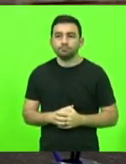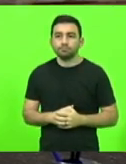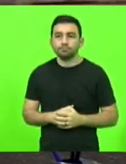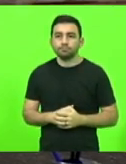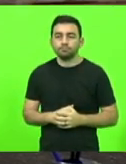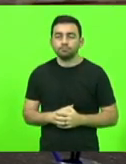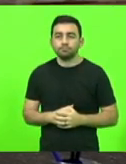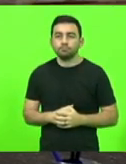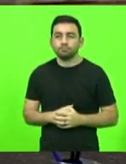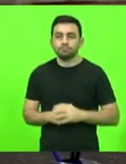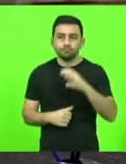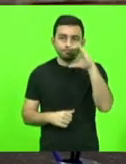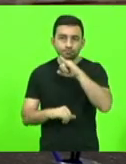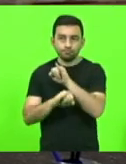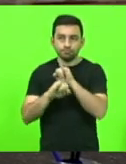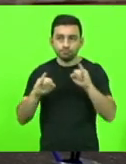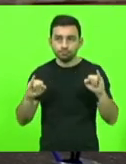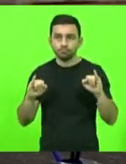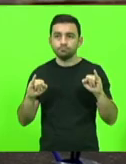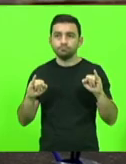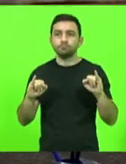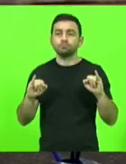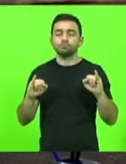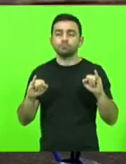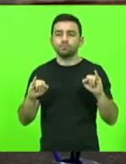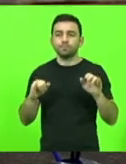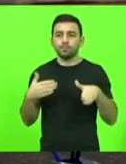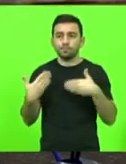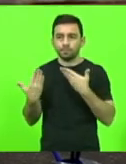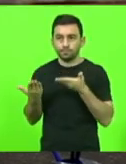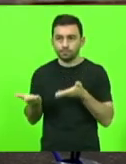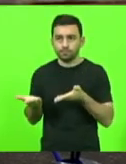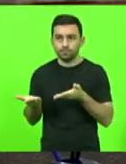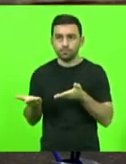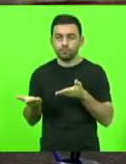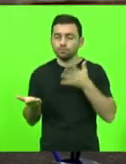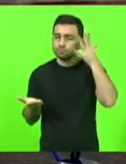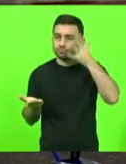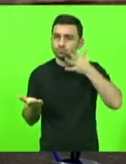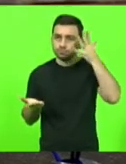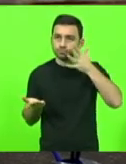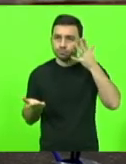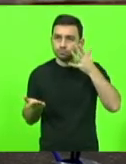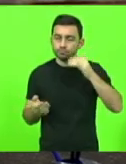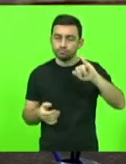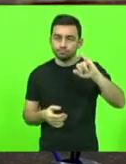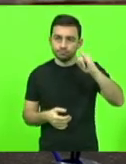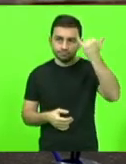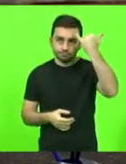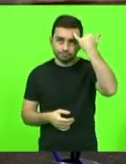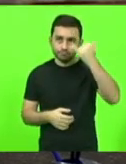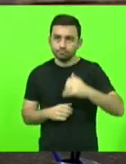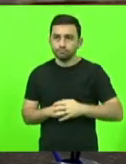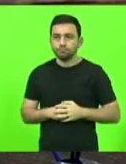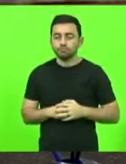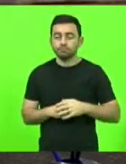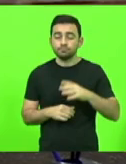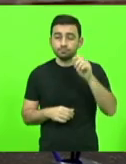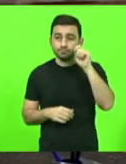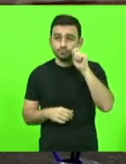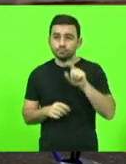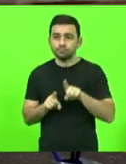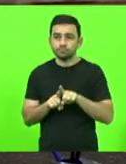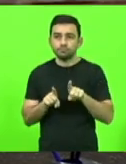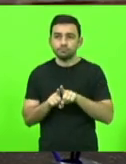Breves comunicações, fizeram uso da palavra aos senhores deputados, Gessé Lopes, Adrianinho e